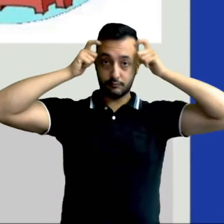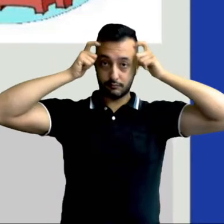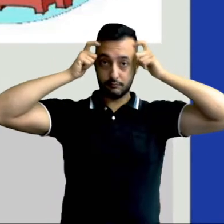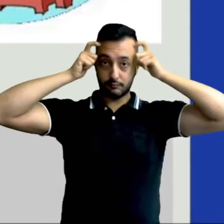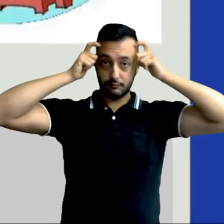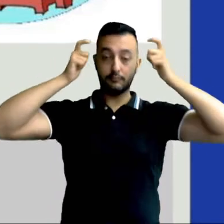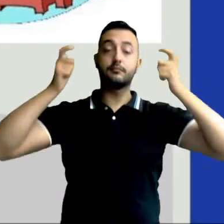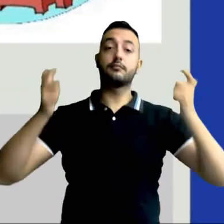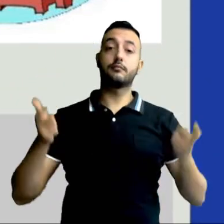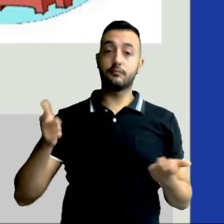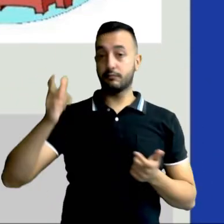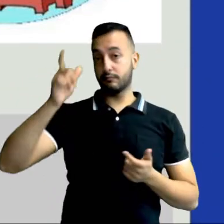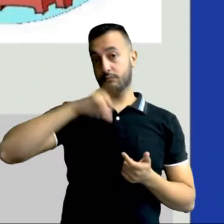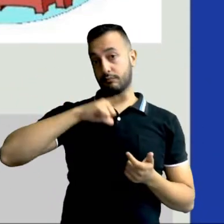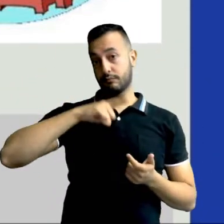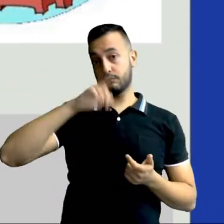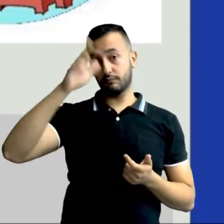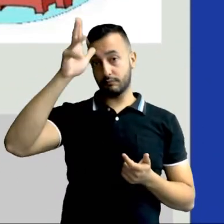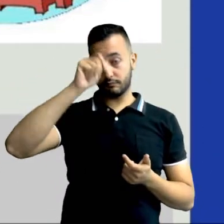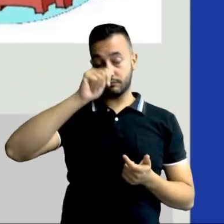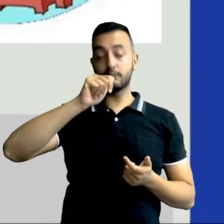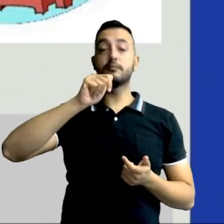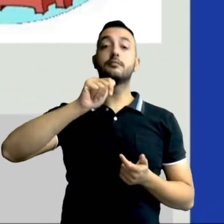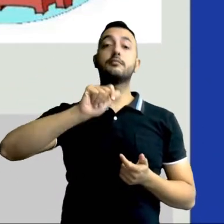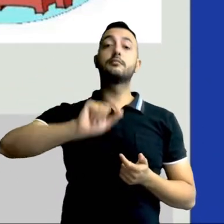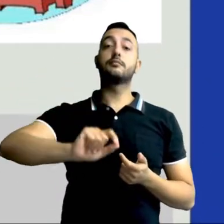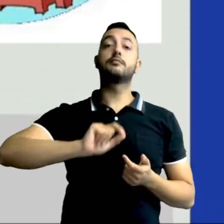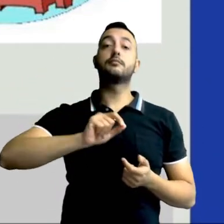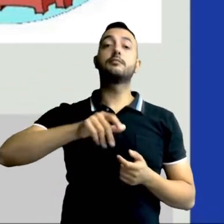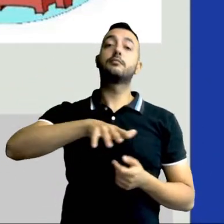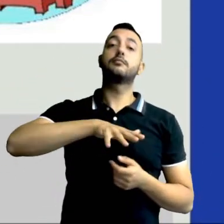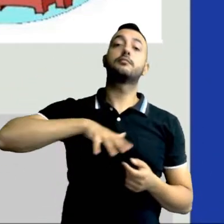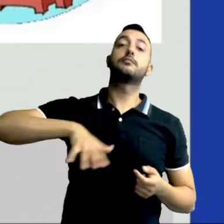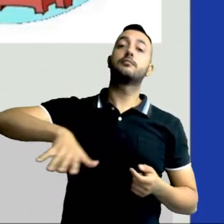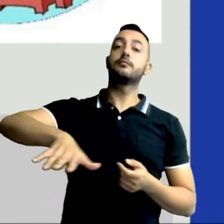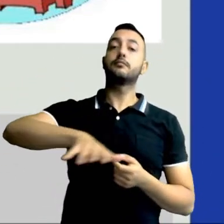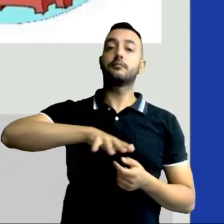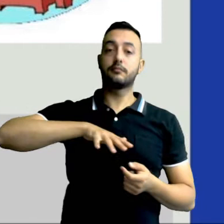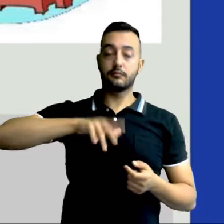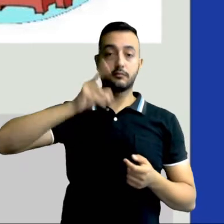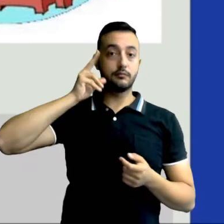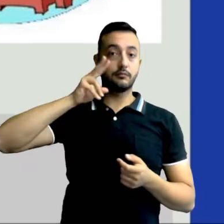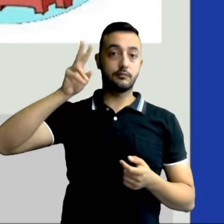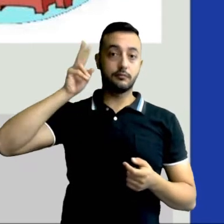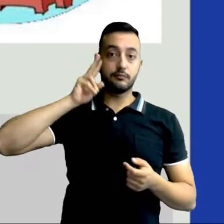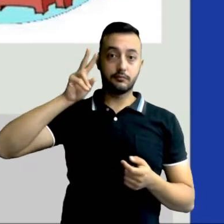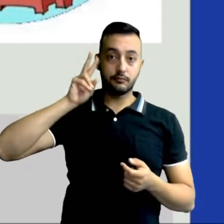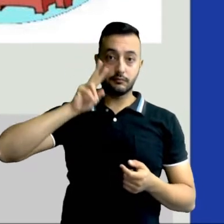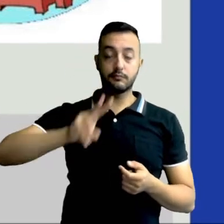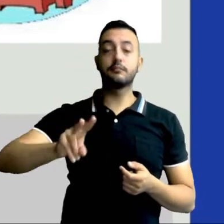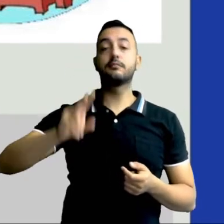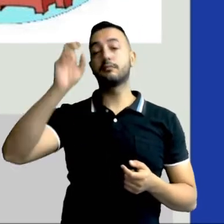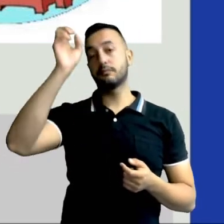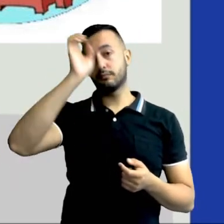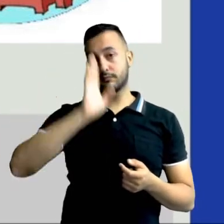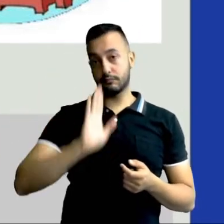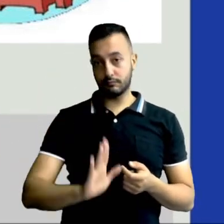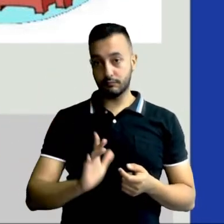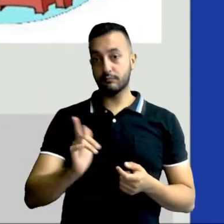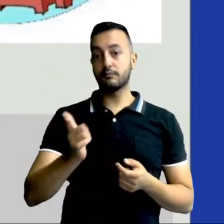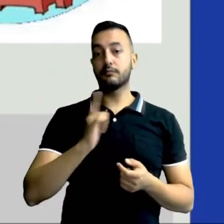né Essa galinha de certa forma né o seu entorno lembra bastante o território brasileiro